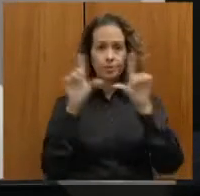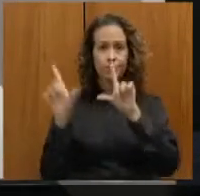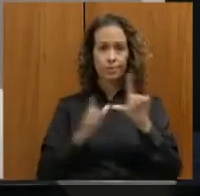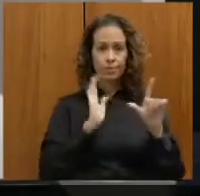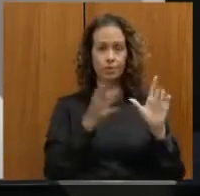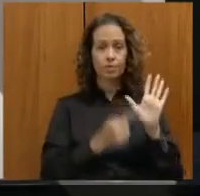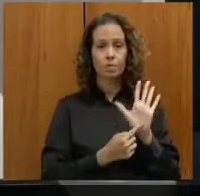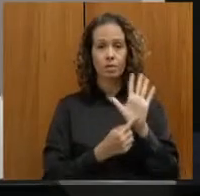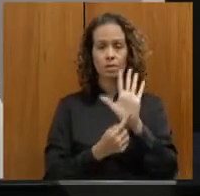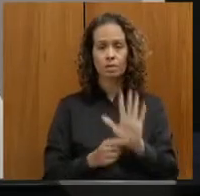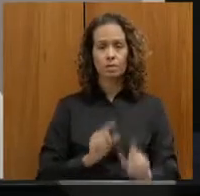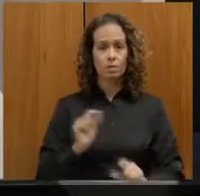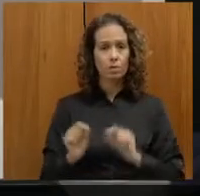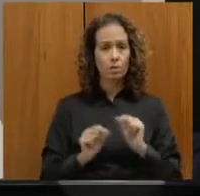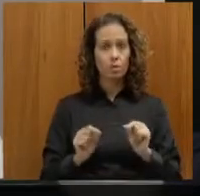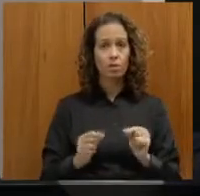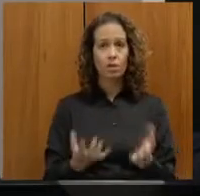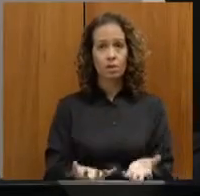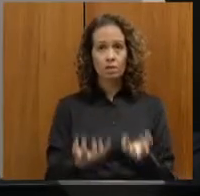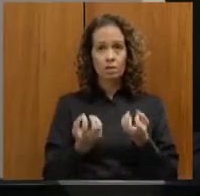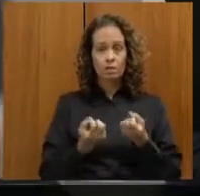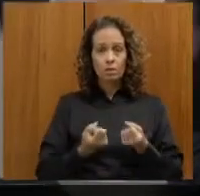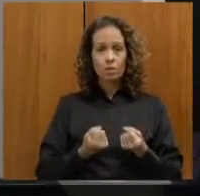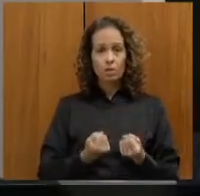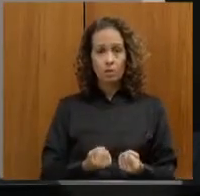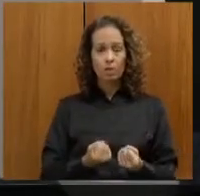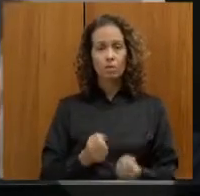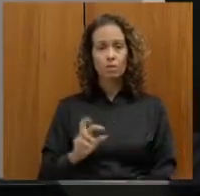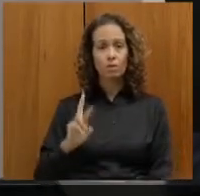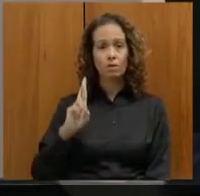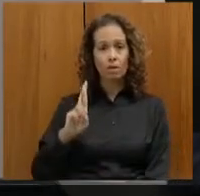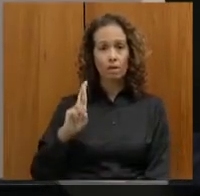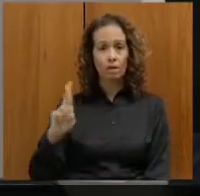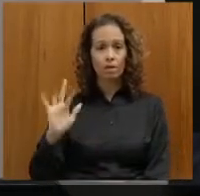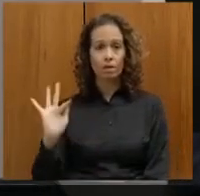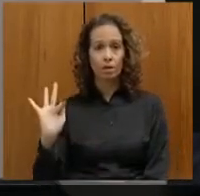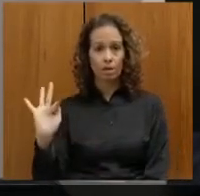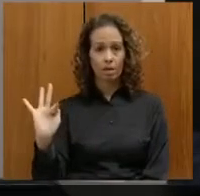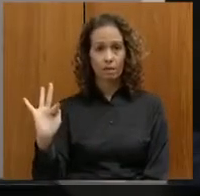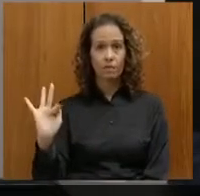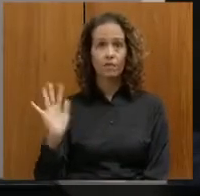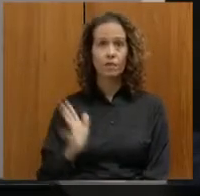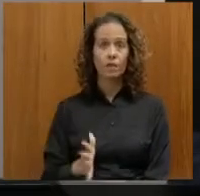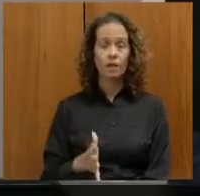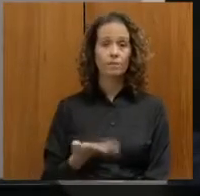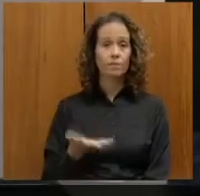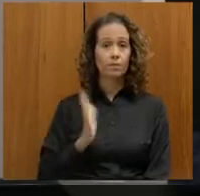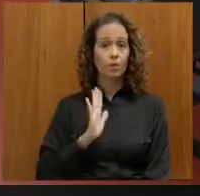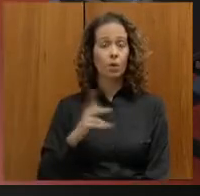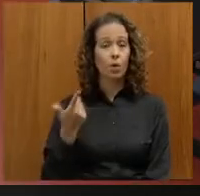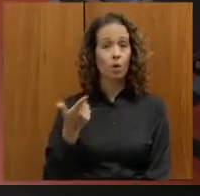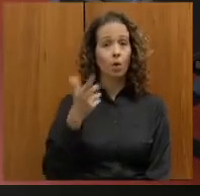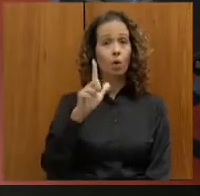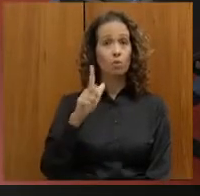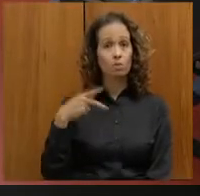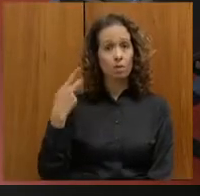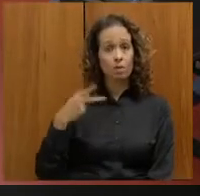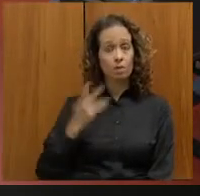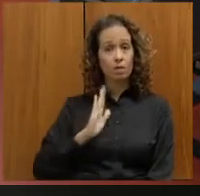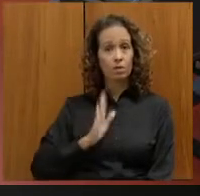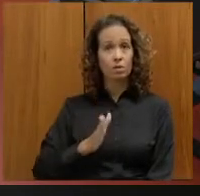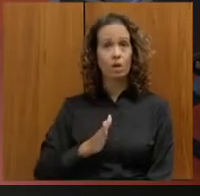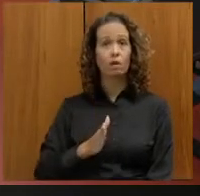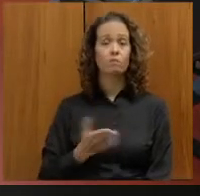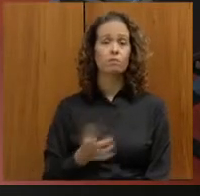que adoção do regime recuperação fiscal quero que fazer couro aqui as palavras de outros parlamentares minha terceiro